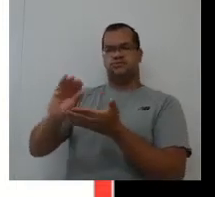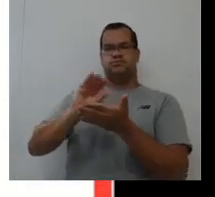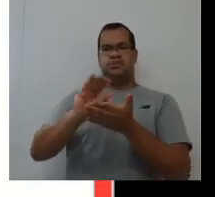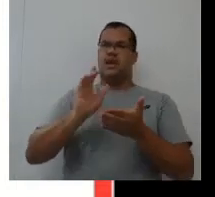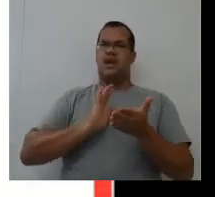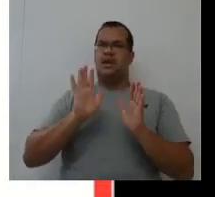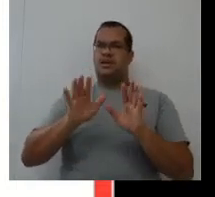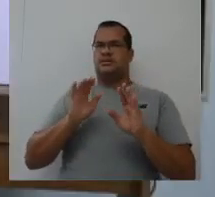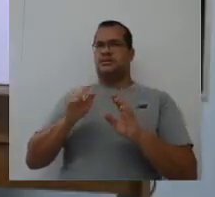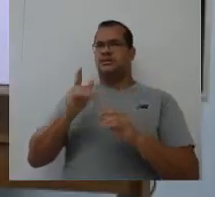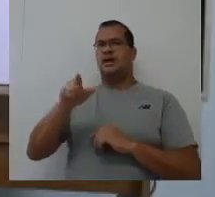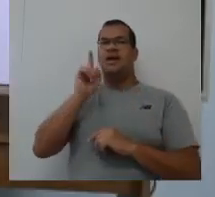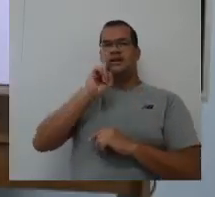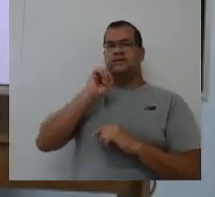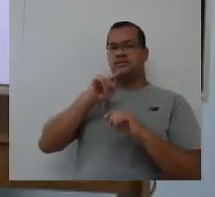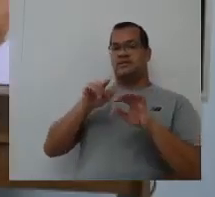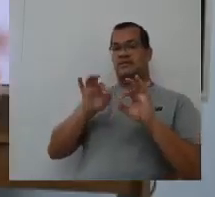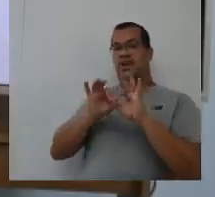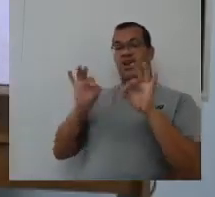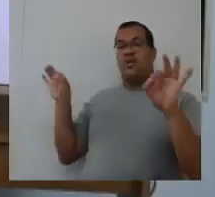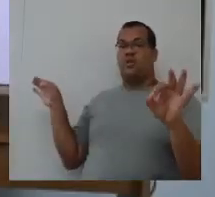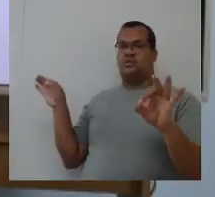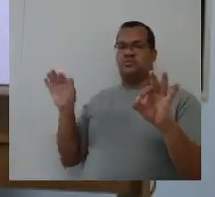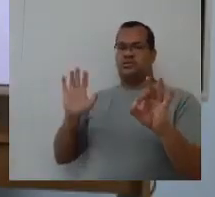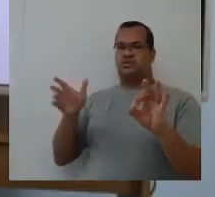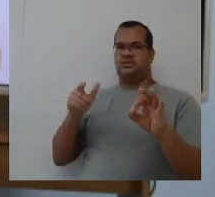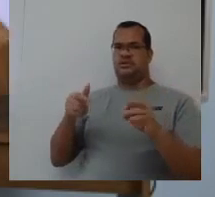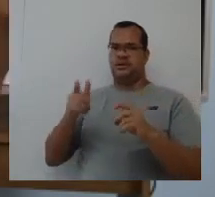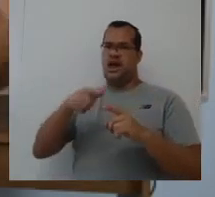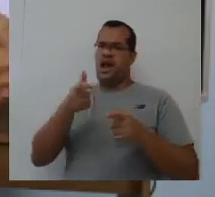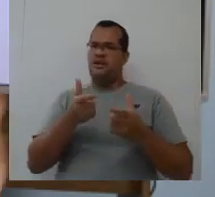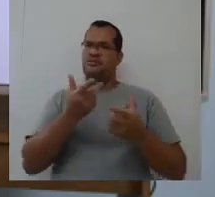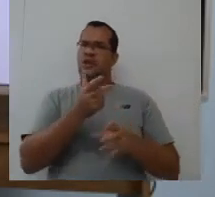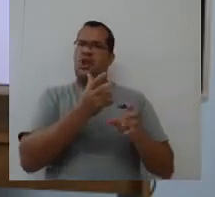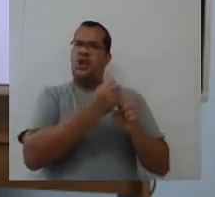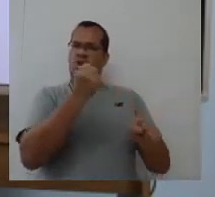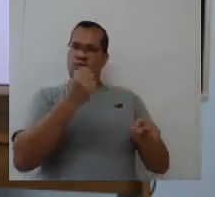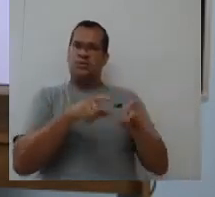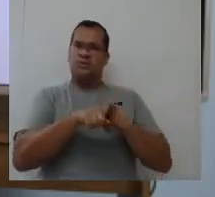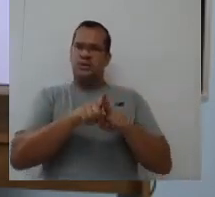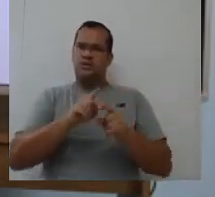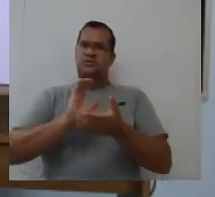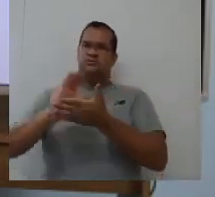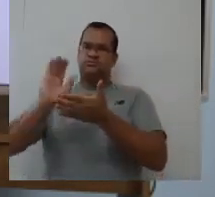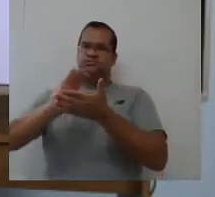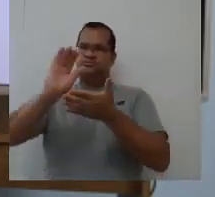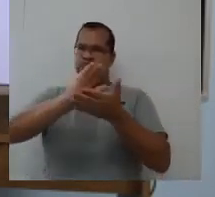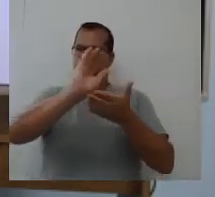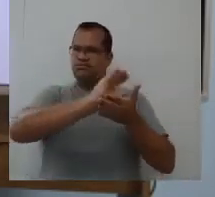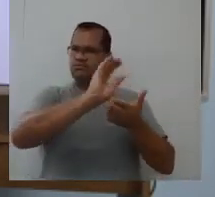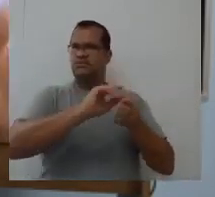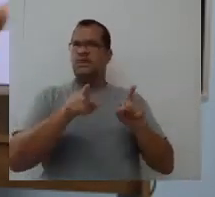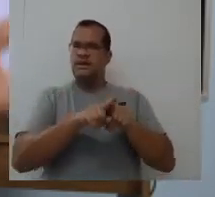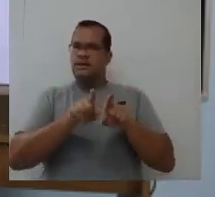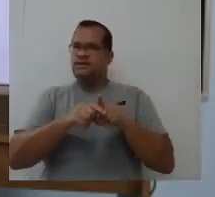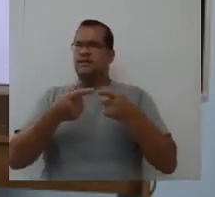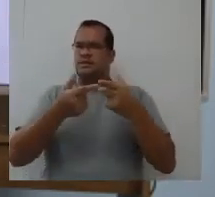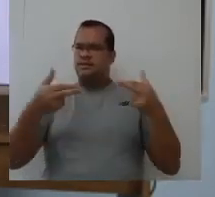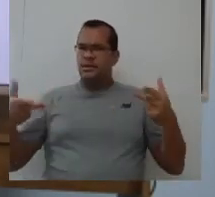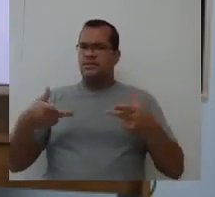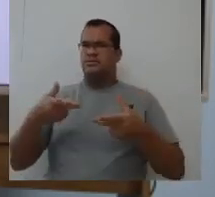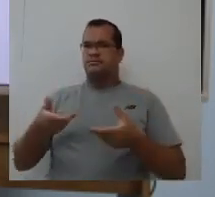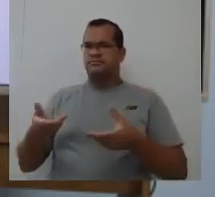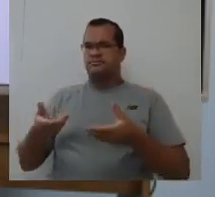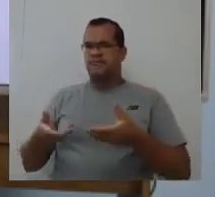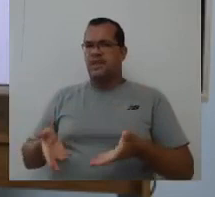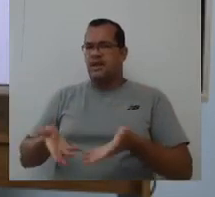estava longe, ele não estava no foco da guerra, né? Então foi muito beneficiado, além de patrocinar uma série de coisas para